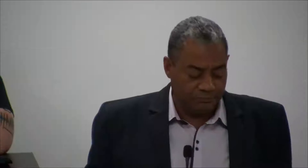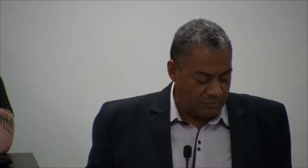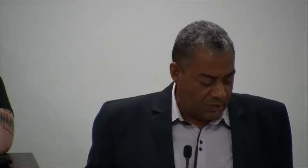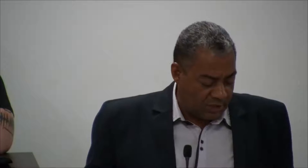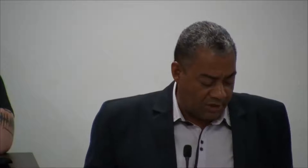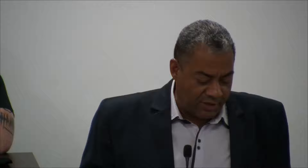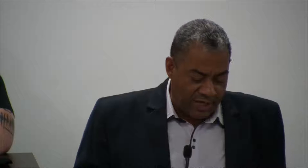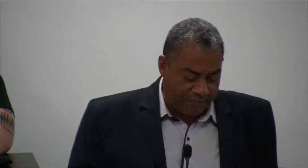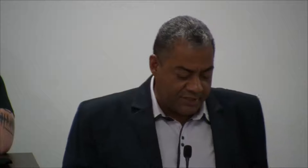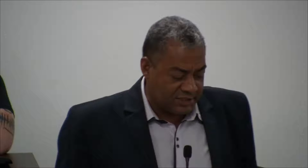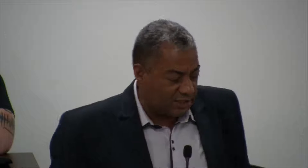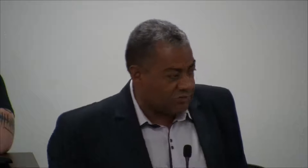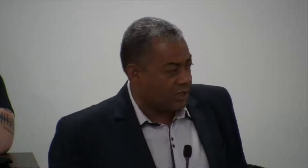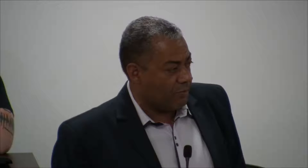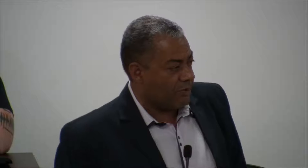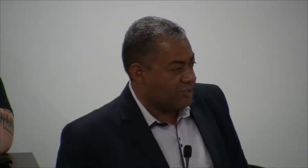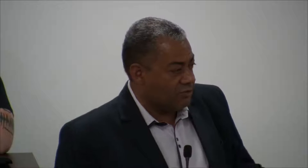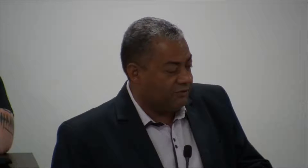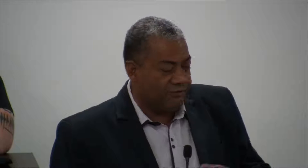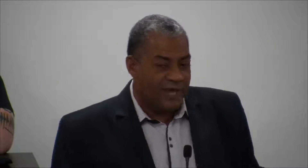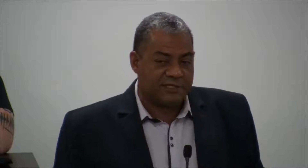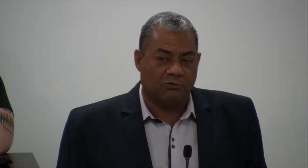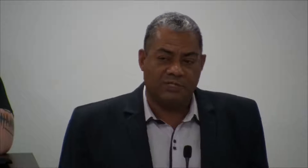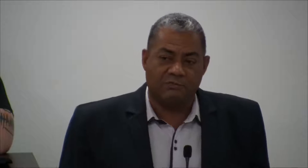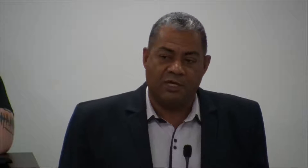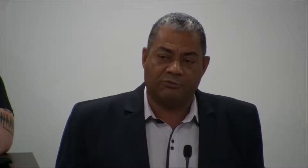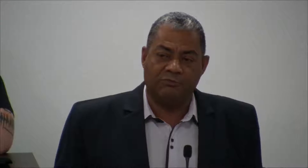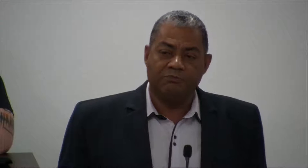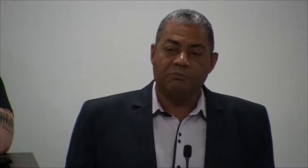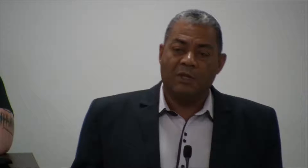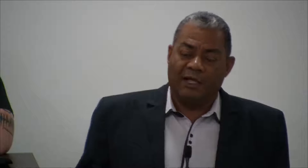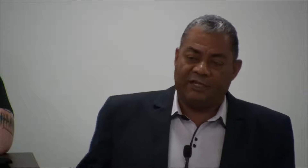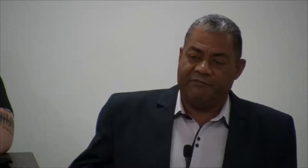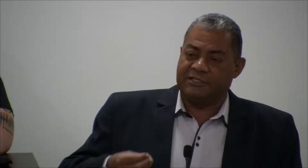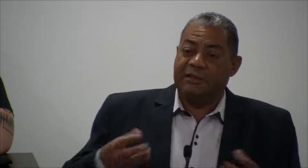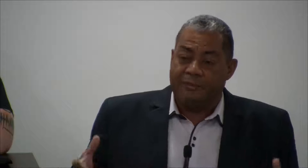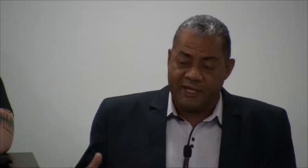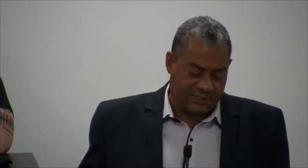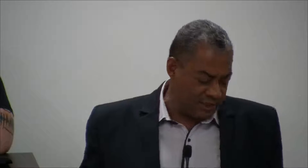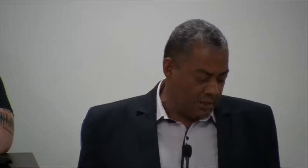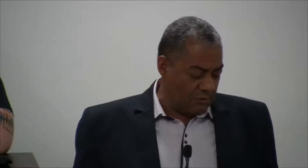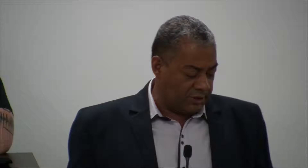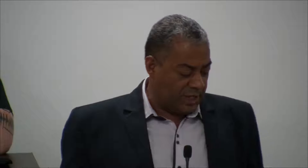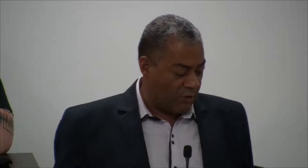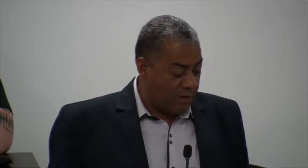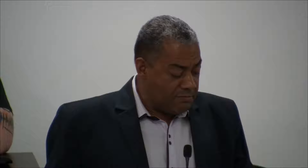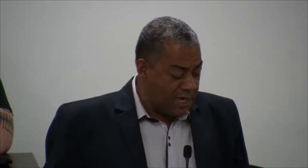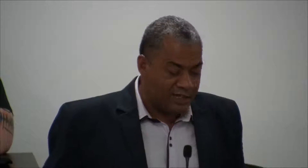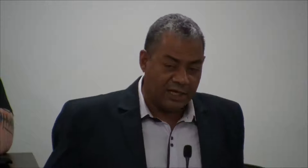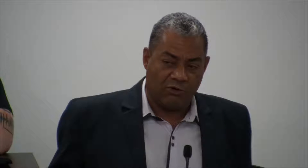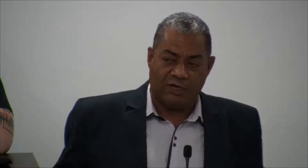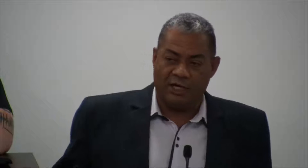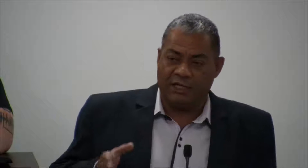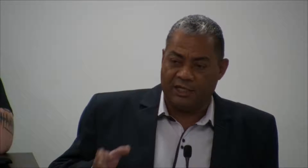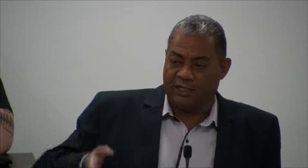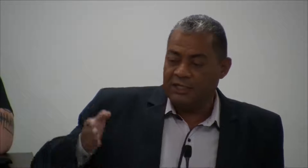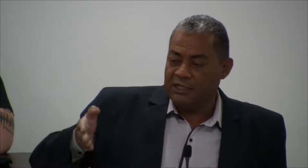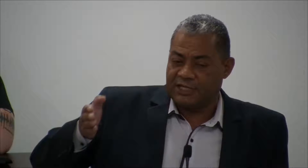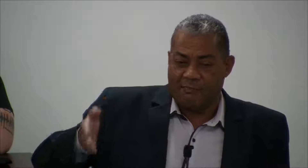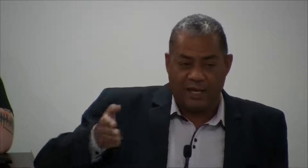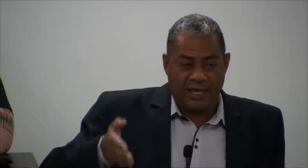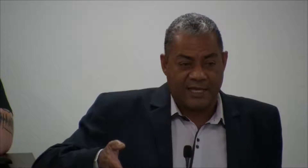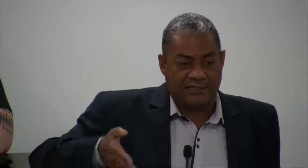divulgação. Então, era preciso que a população tivesse conhecimento, através da imprensa, porque uma emenda à lei